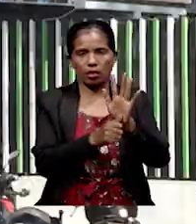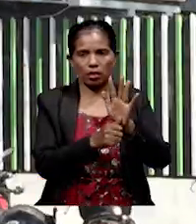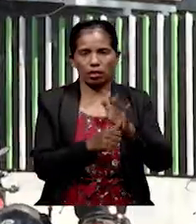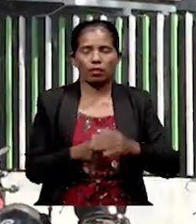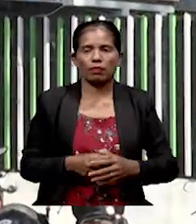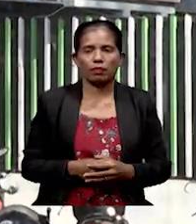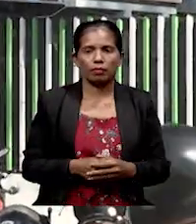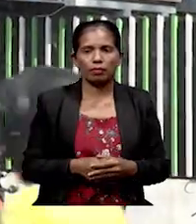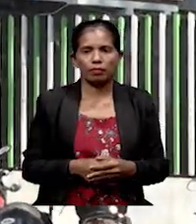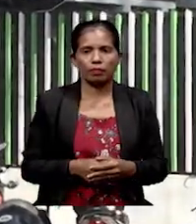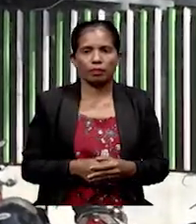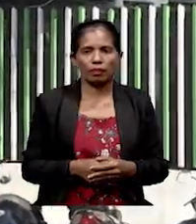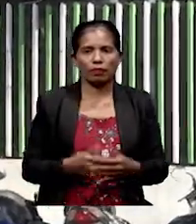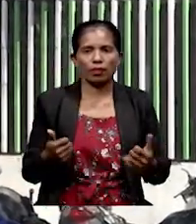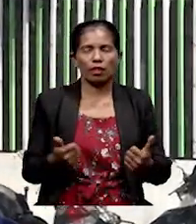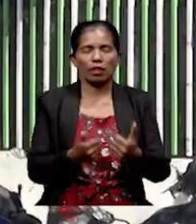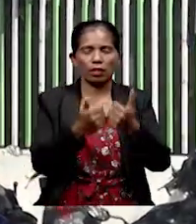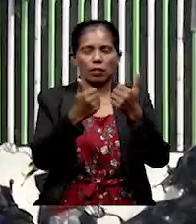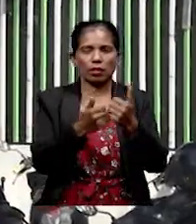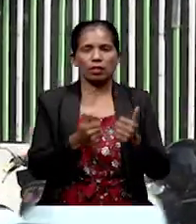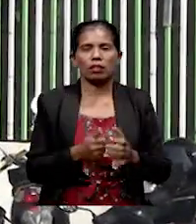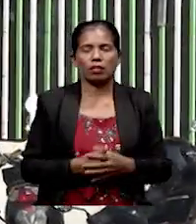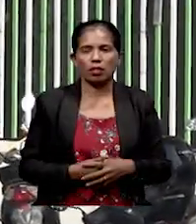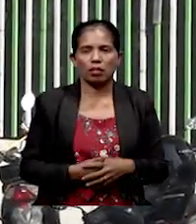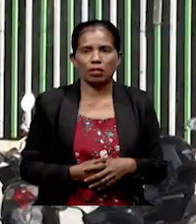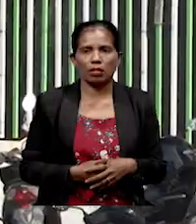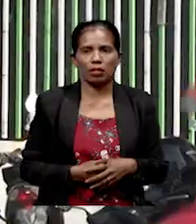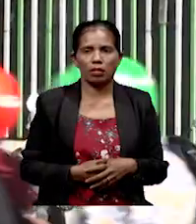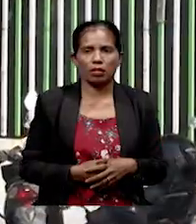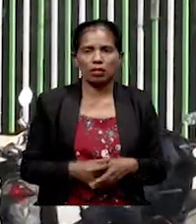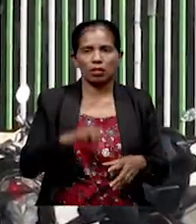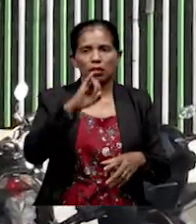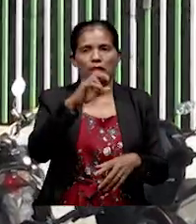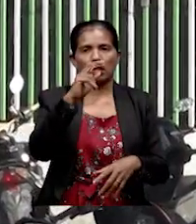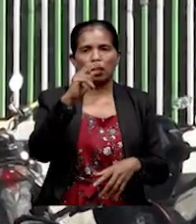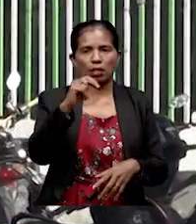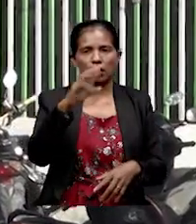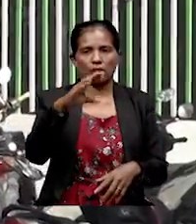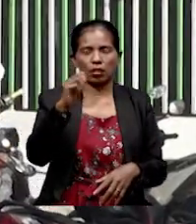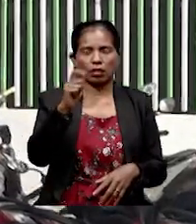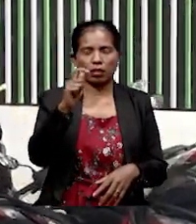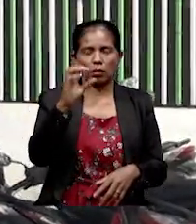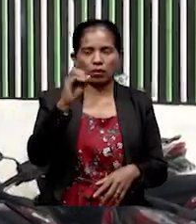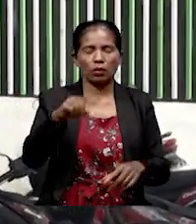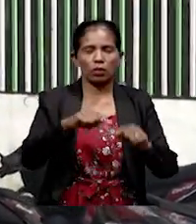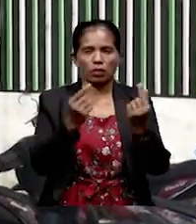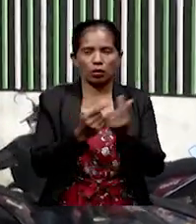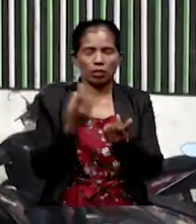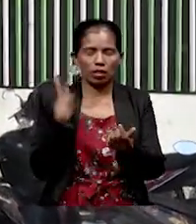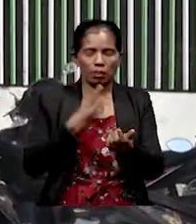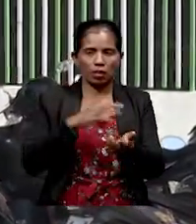finalize a agência TWG. Lemos ya Encanto Group gelaran. Ami asina na kurdu